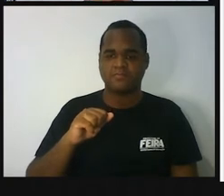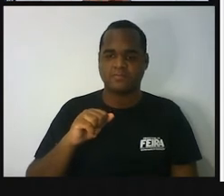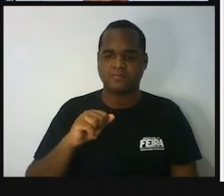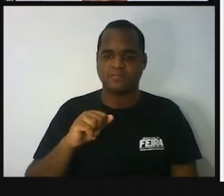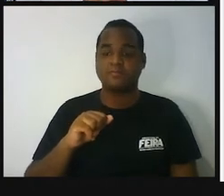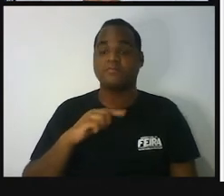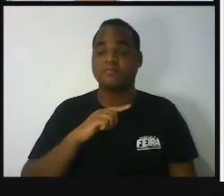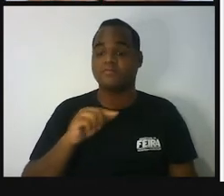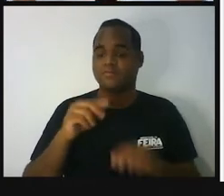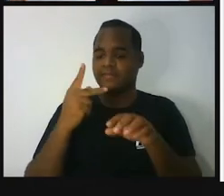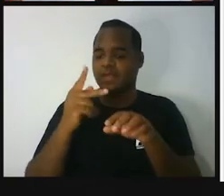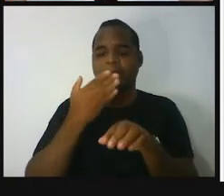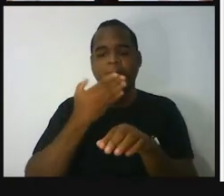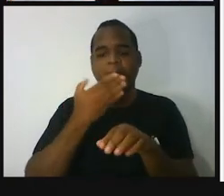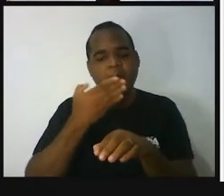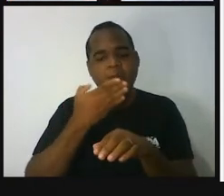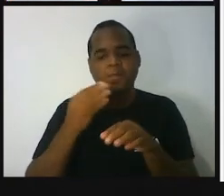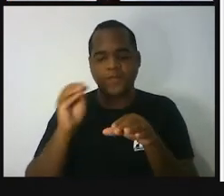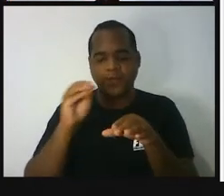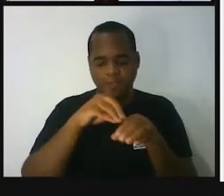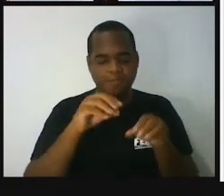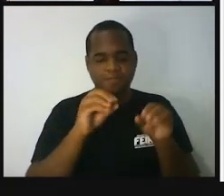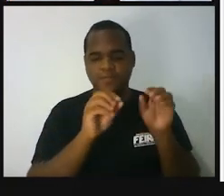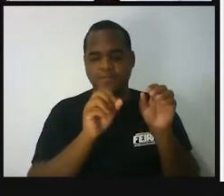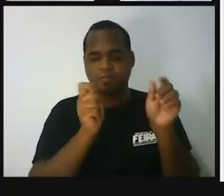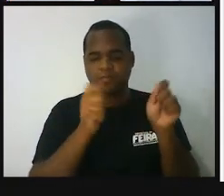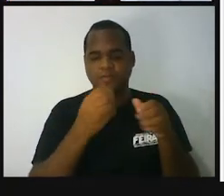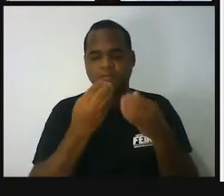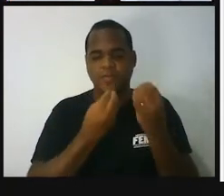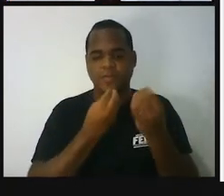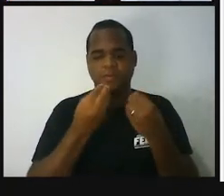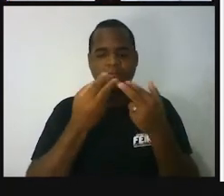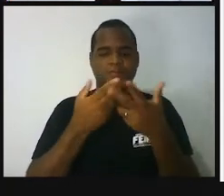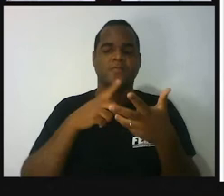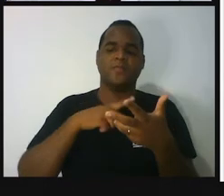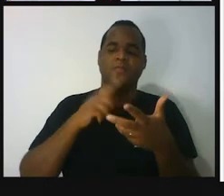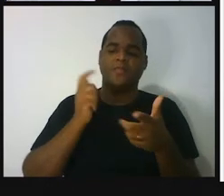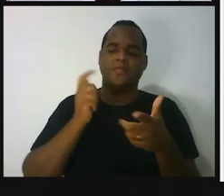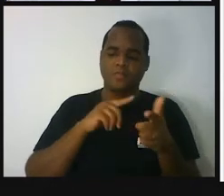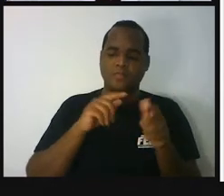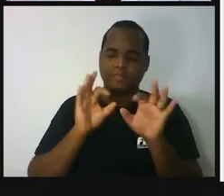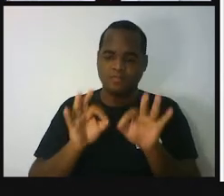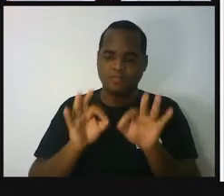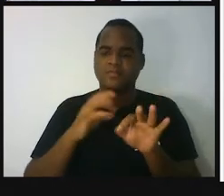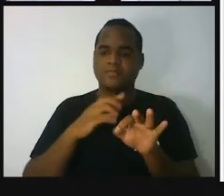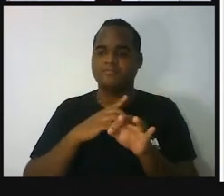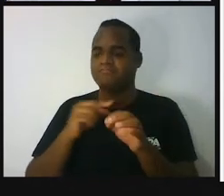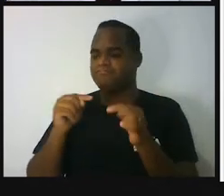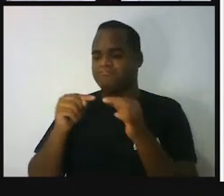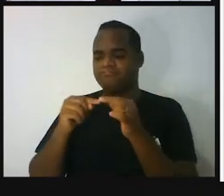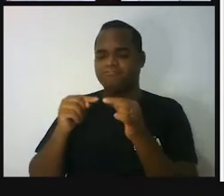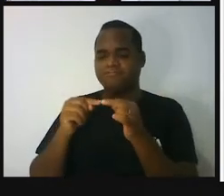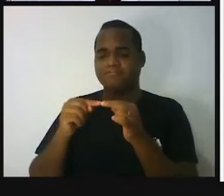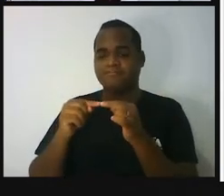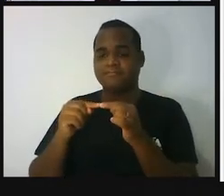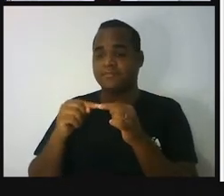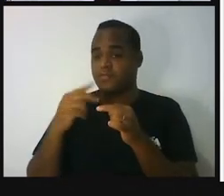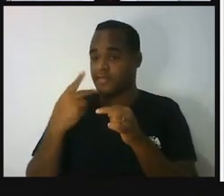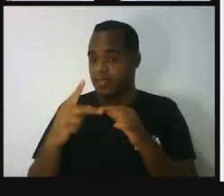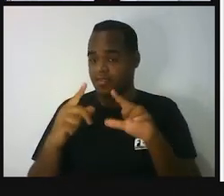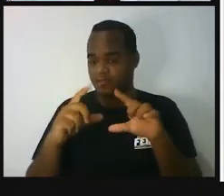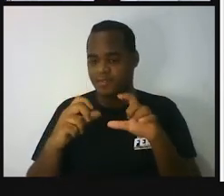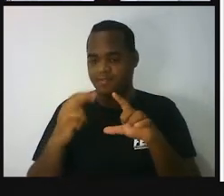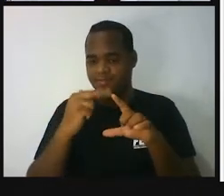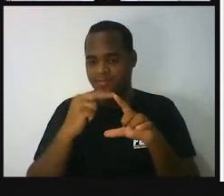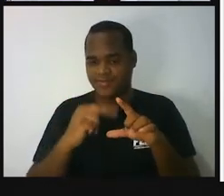mel, né? Beleza. Ele tem esse formatozinho aqui, ó, dessa figura